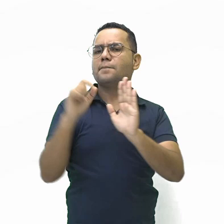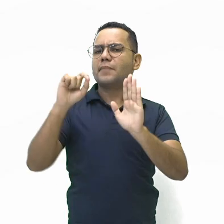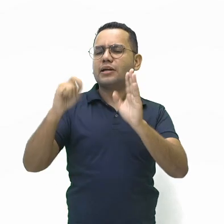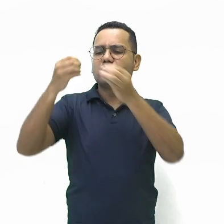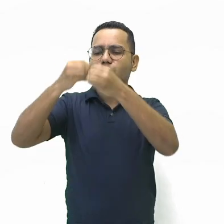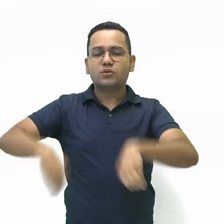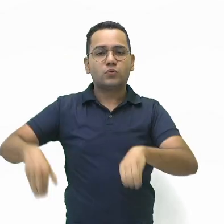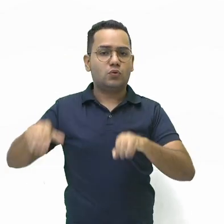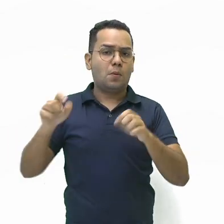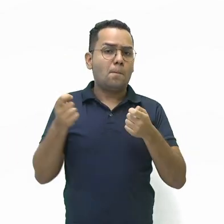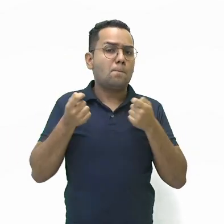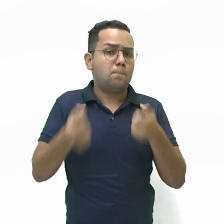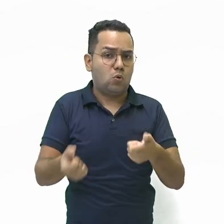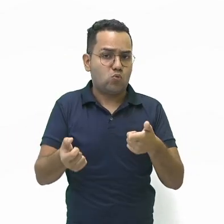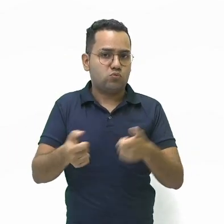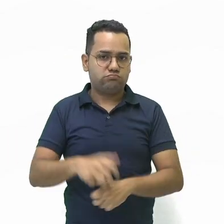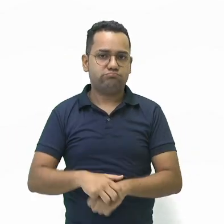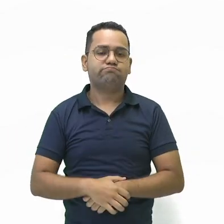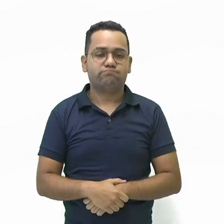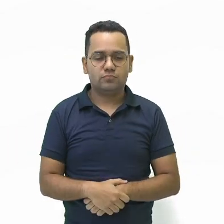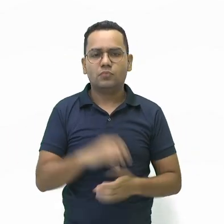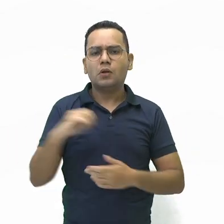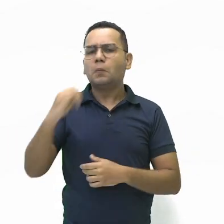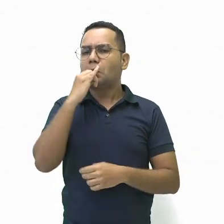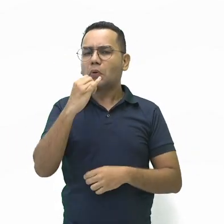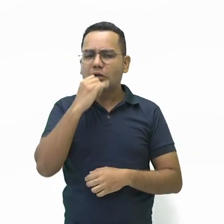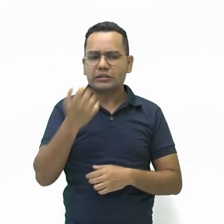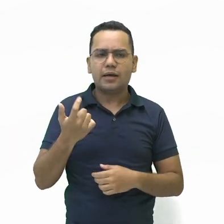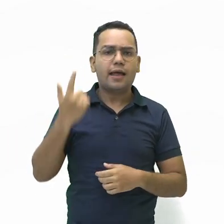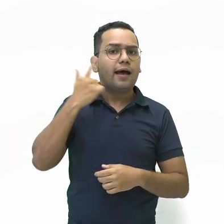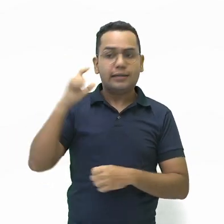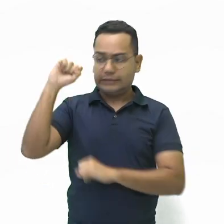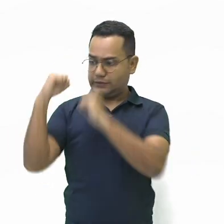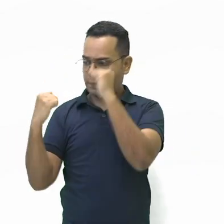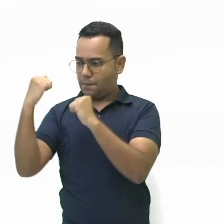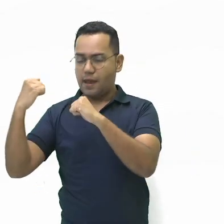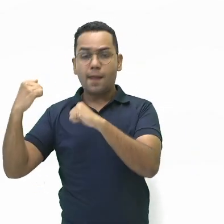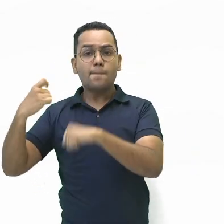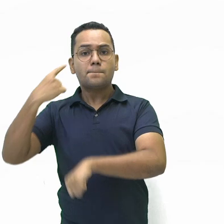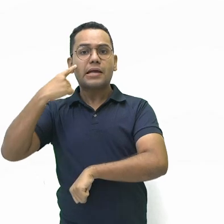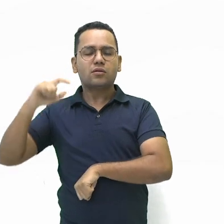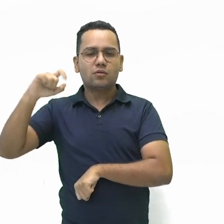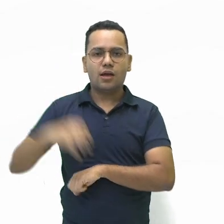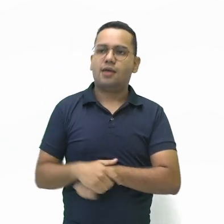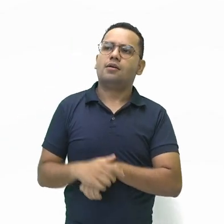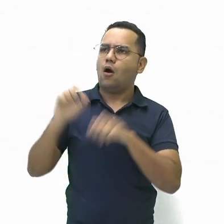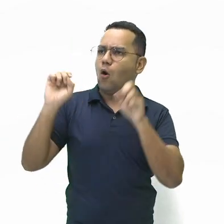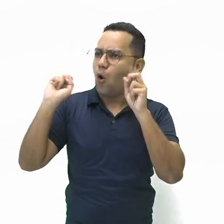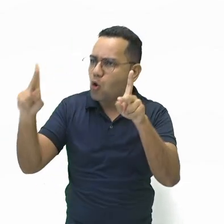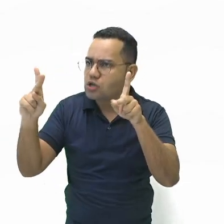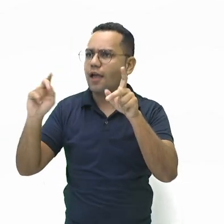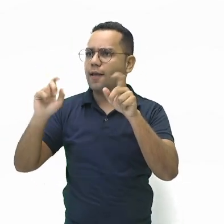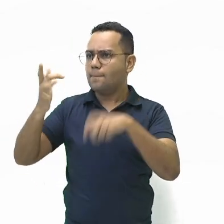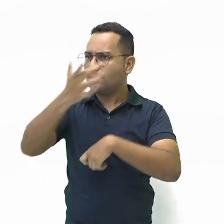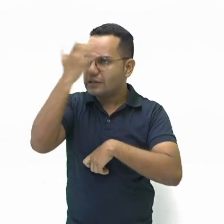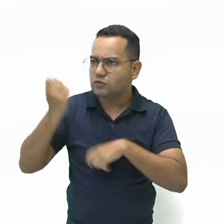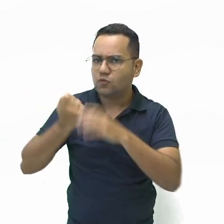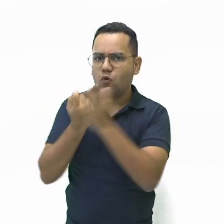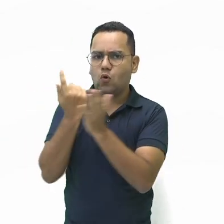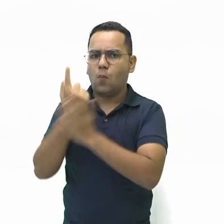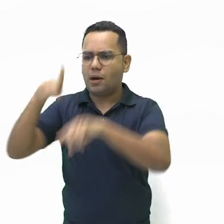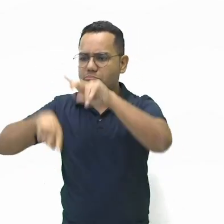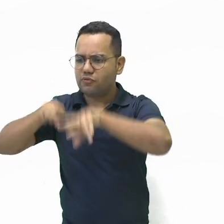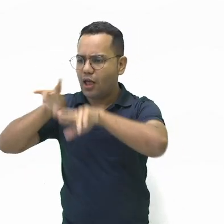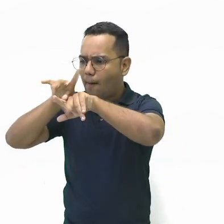que vai ter que comprar muito, já que as pessoas vão consumir mesmo, então vamos pelo menos produzir com alguma responsabilidade ambiental,